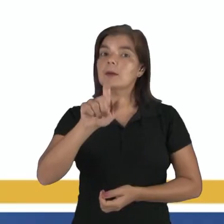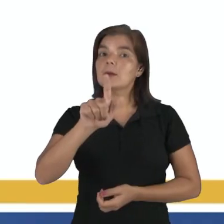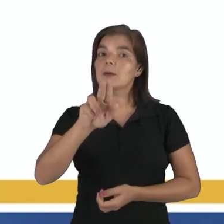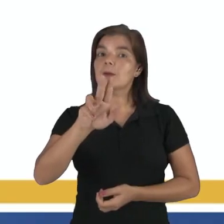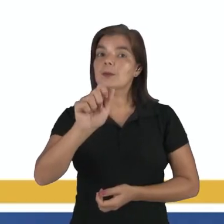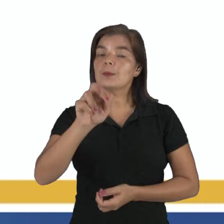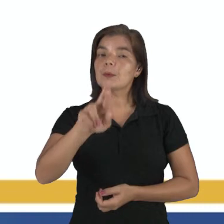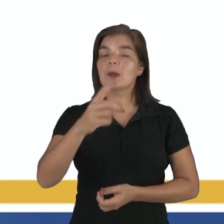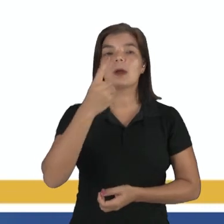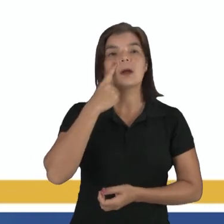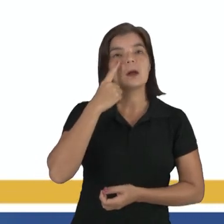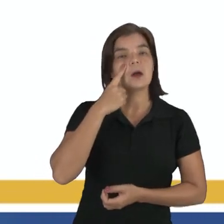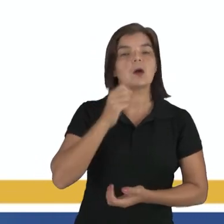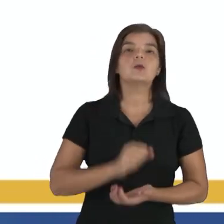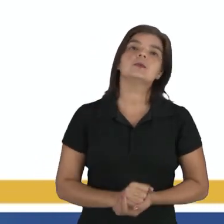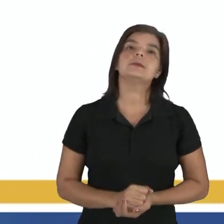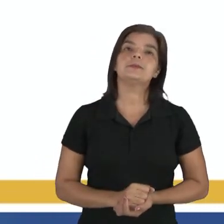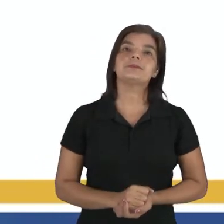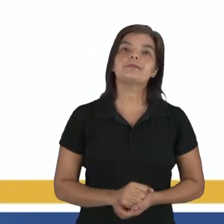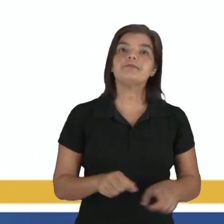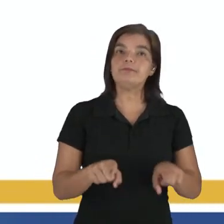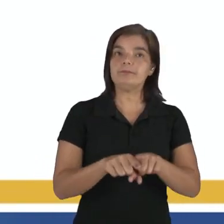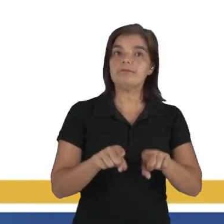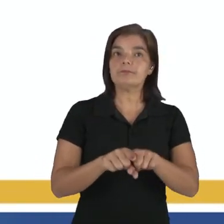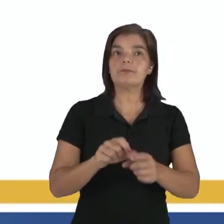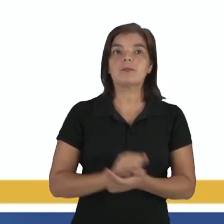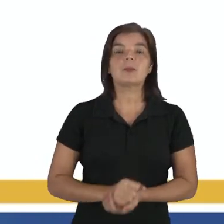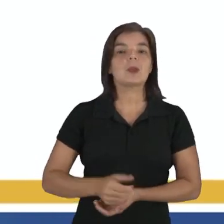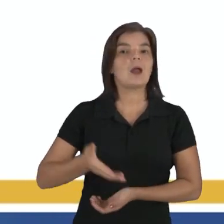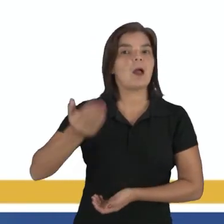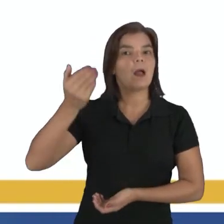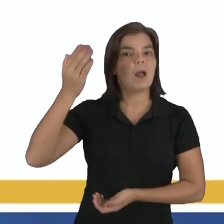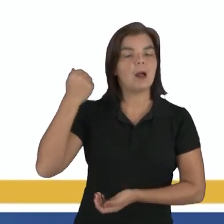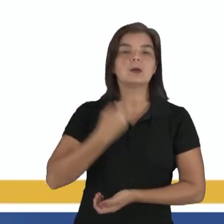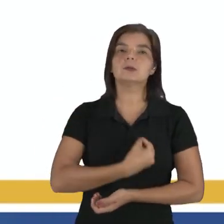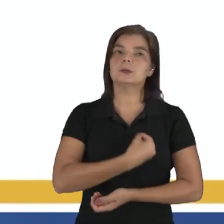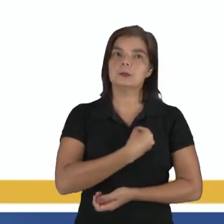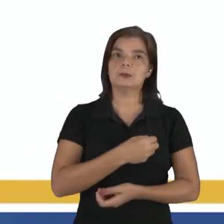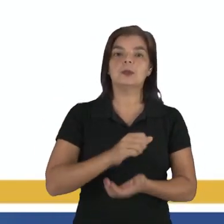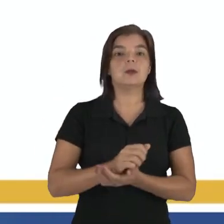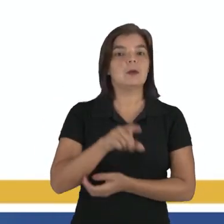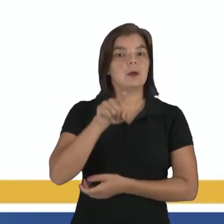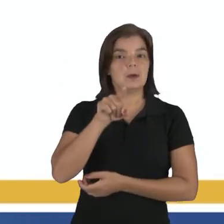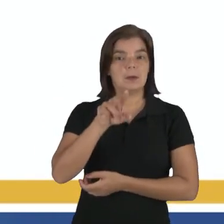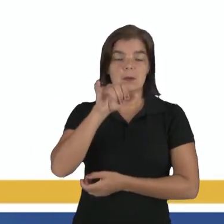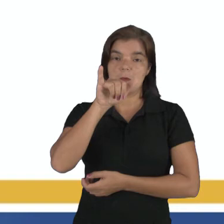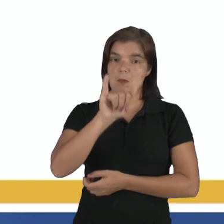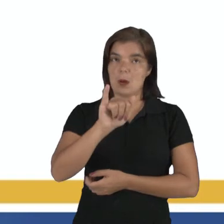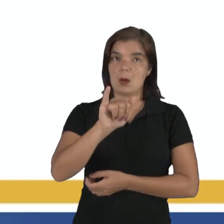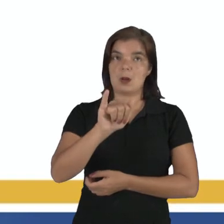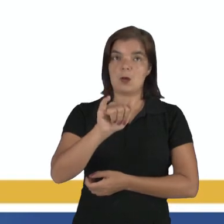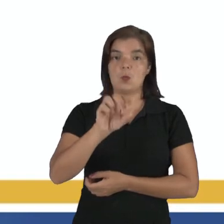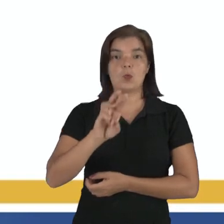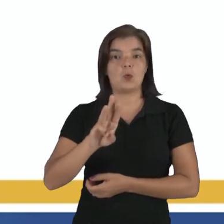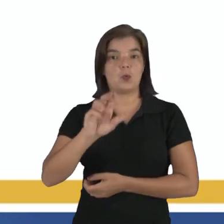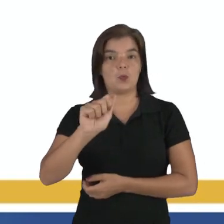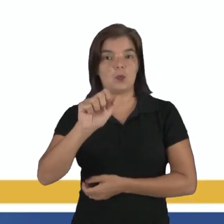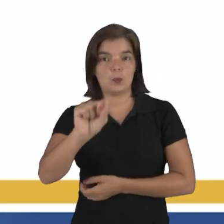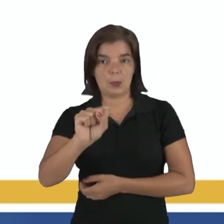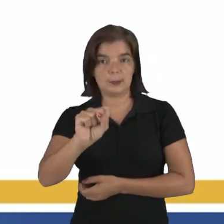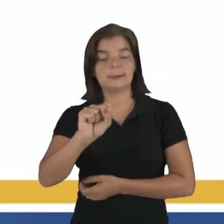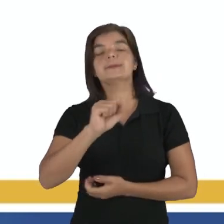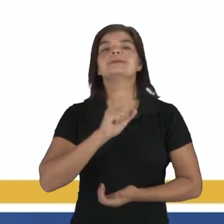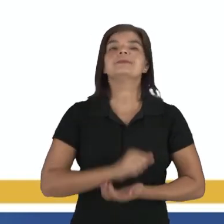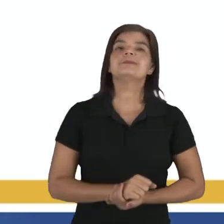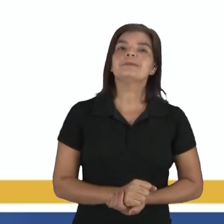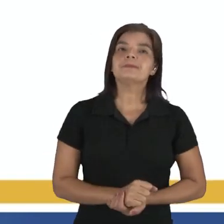conjugações. Para falar sobre era ou estava, que é o verbo to be no passado, I vai ser conjugado como was para o verbo to be